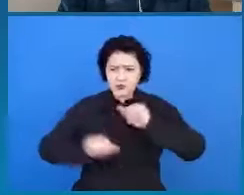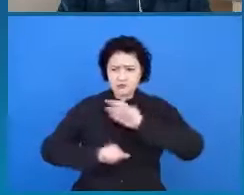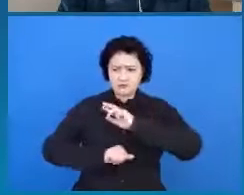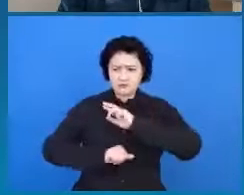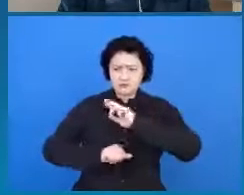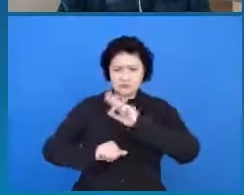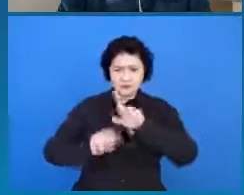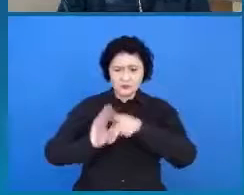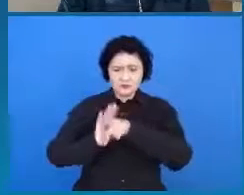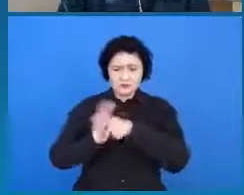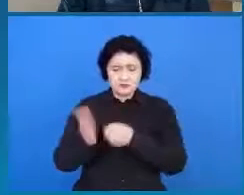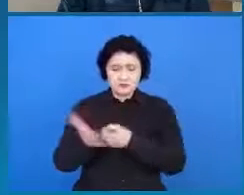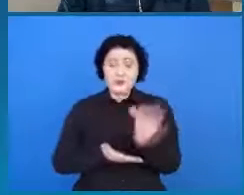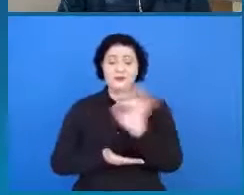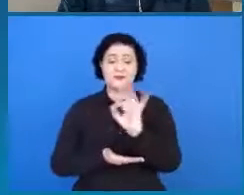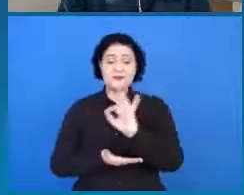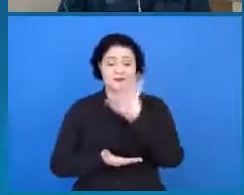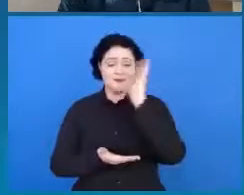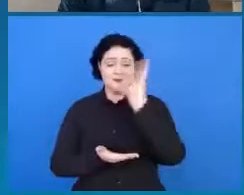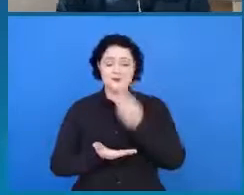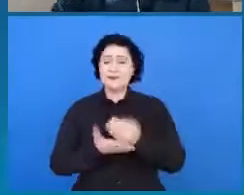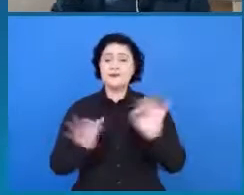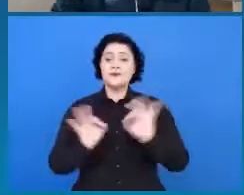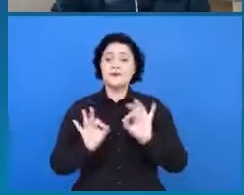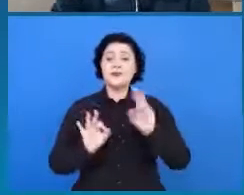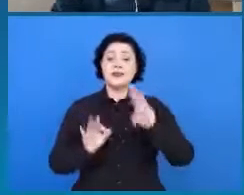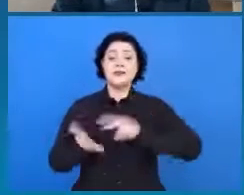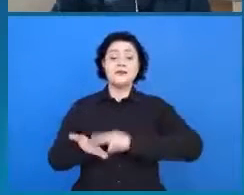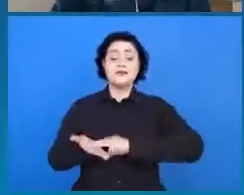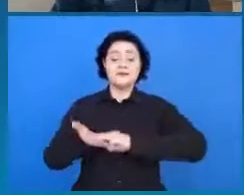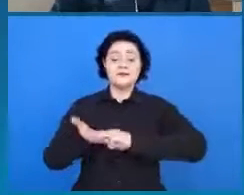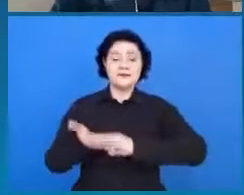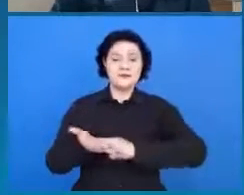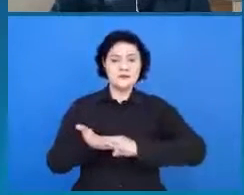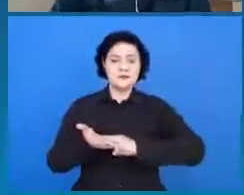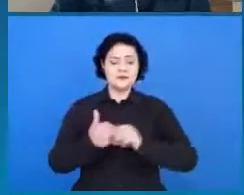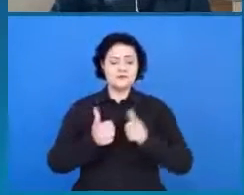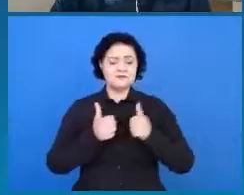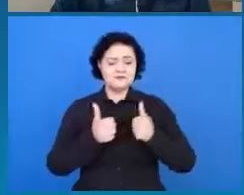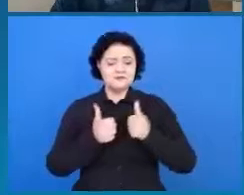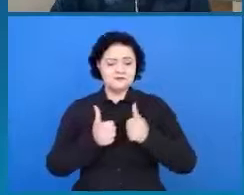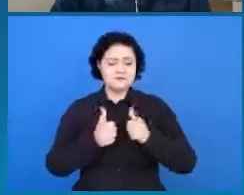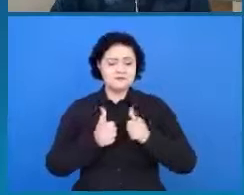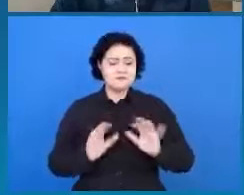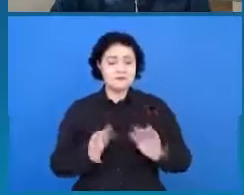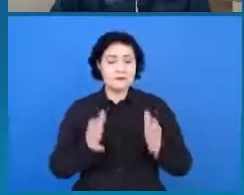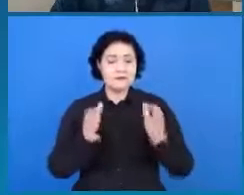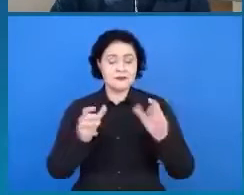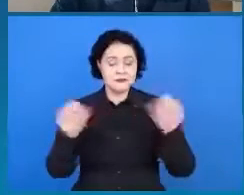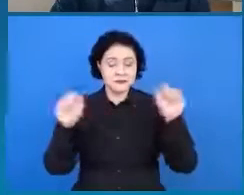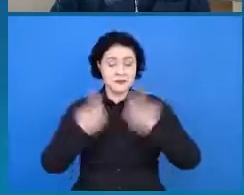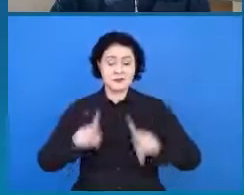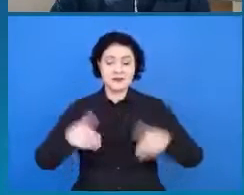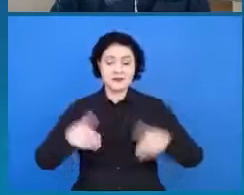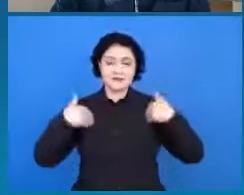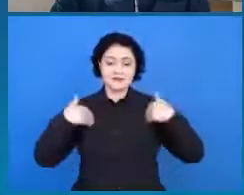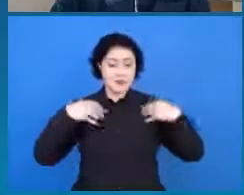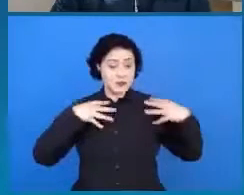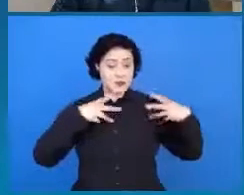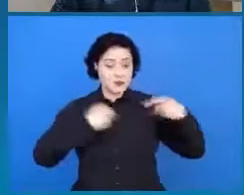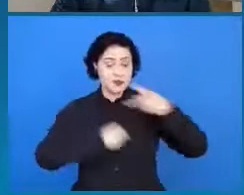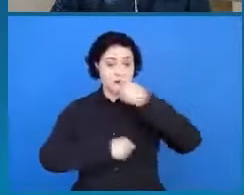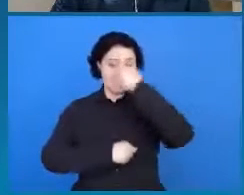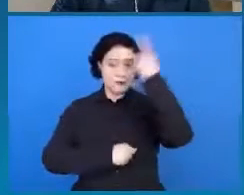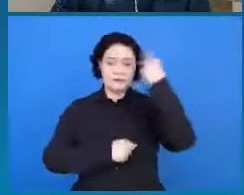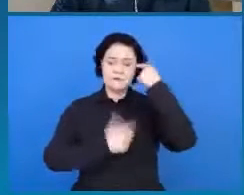esse enviaram uma mensagem de otimismo de paz de alegria para reflexão de todas as pessoas não à